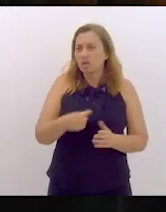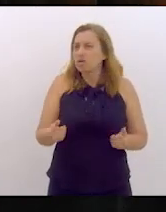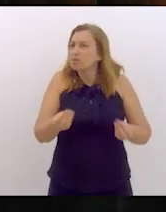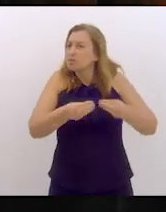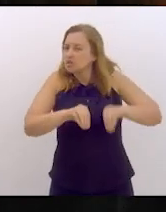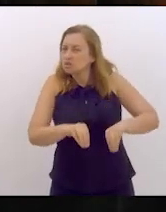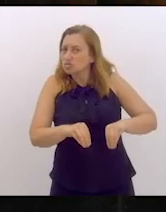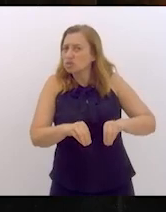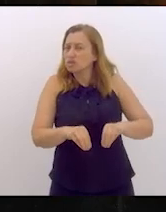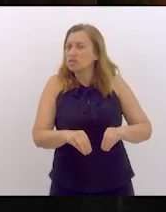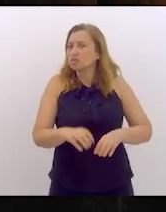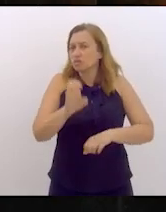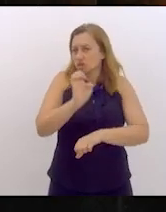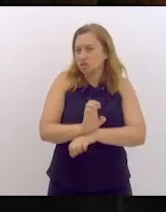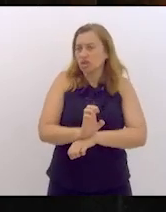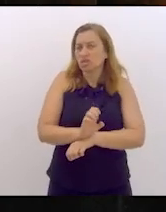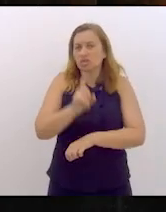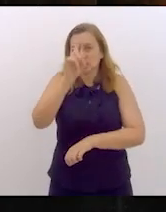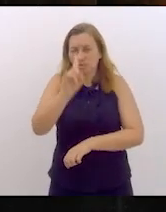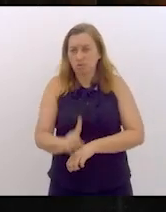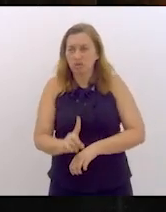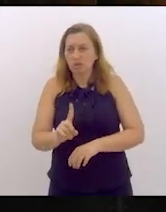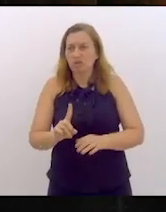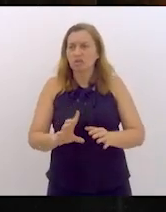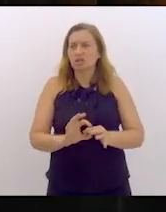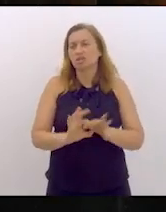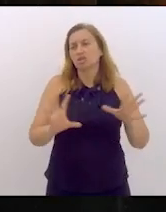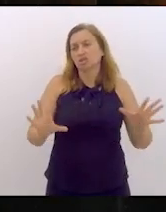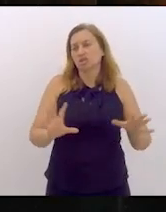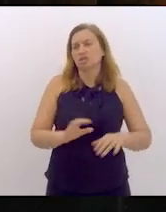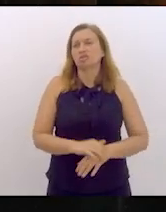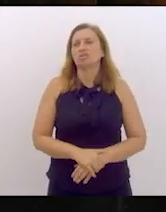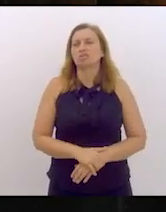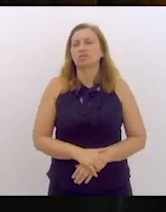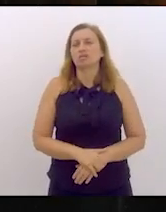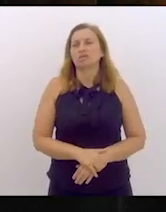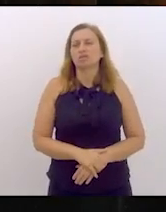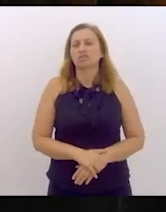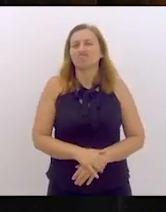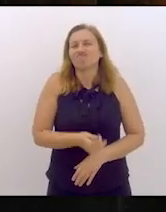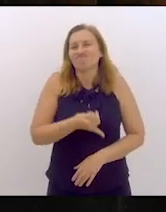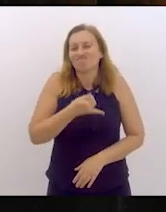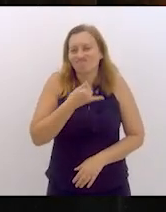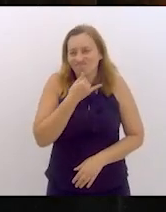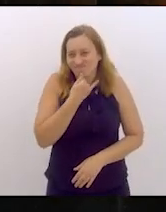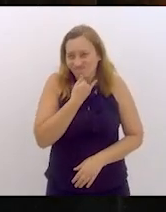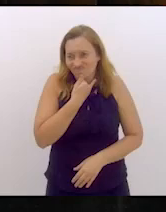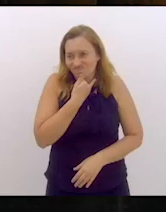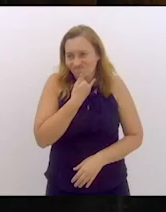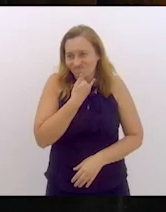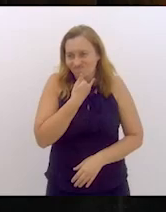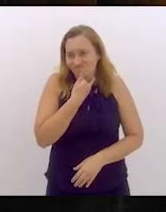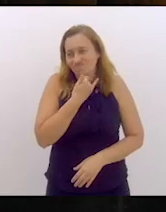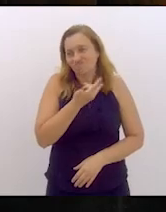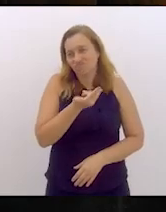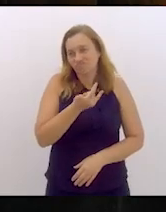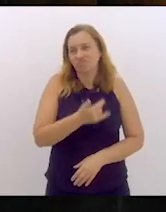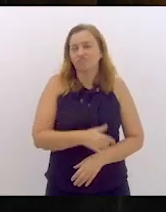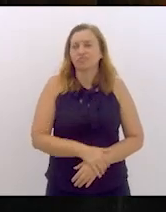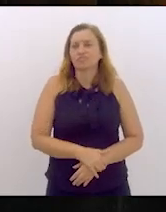democrático de direito então fica aqui a minha repulsa a minha intolerância